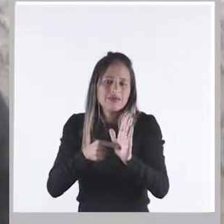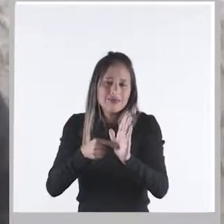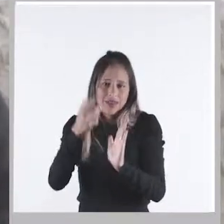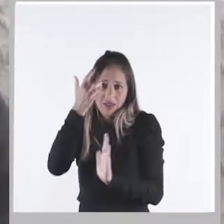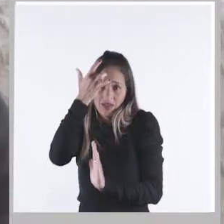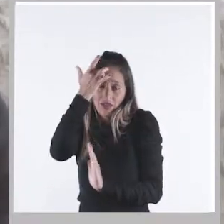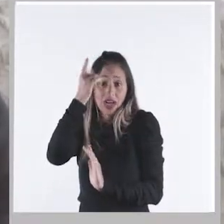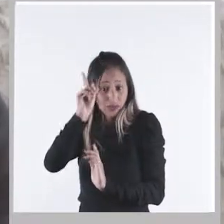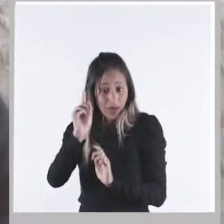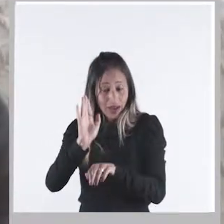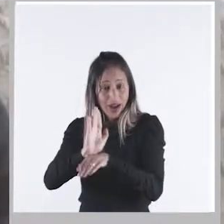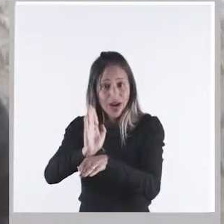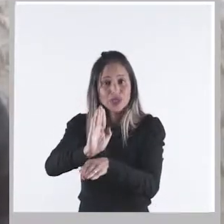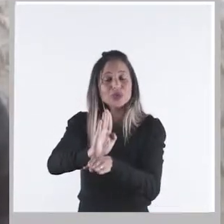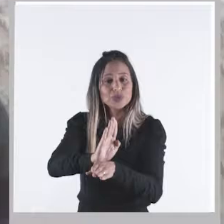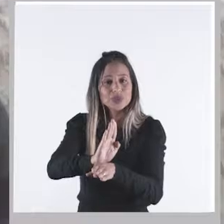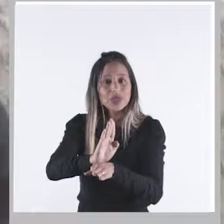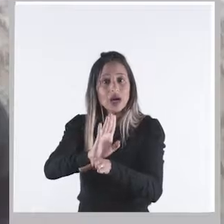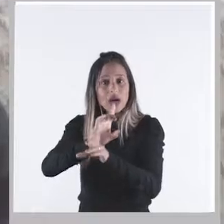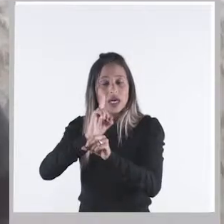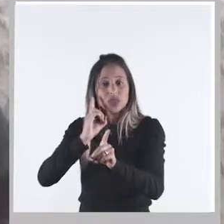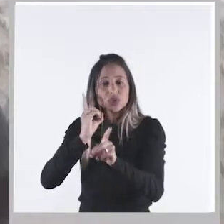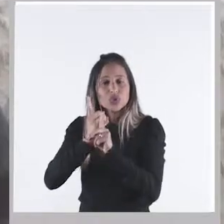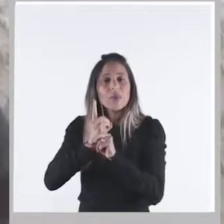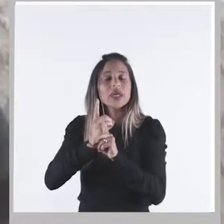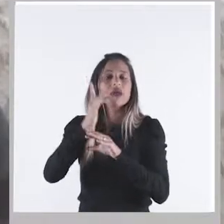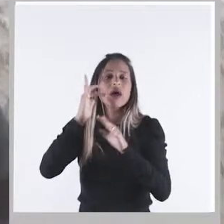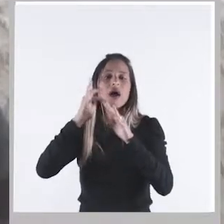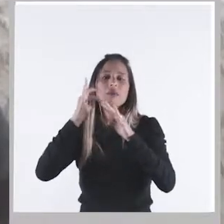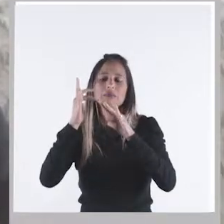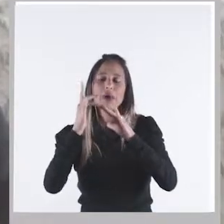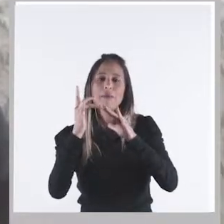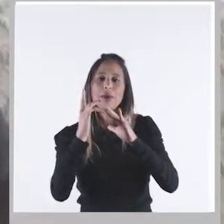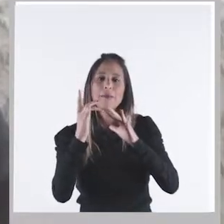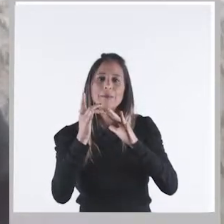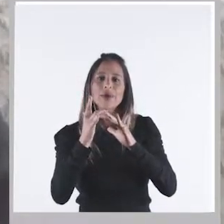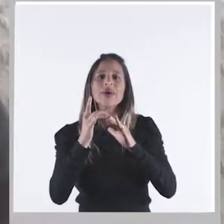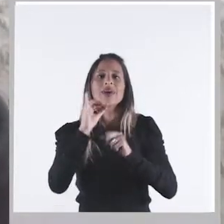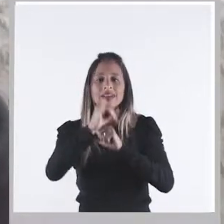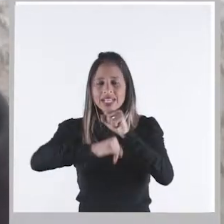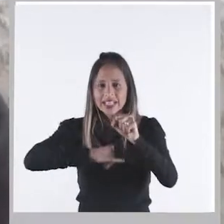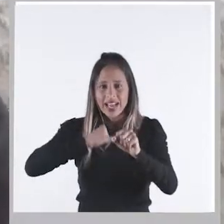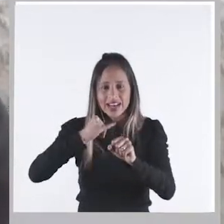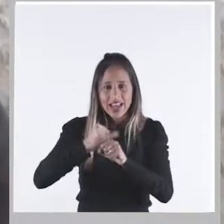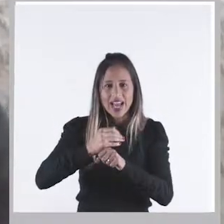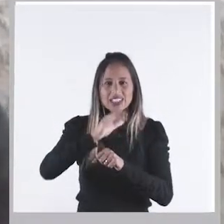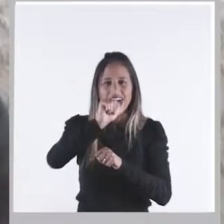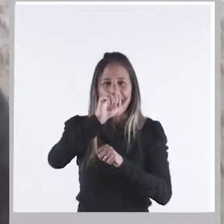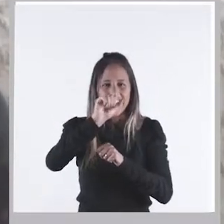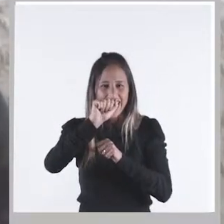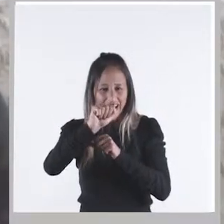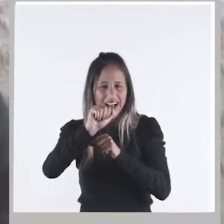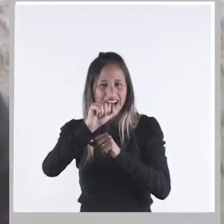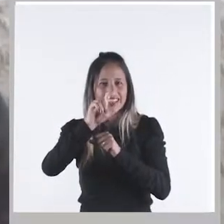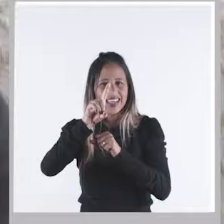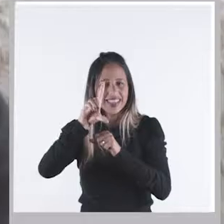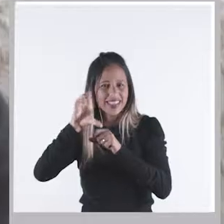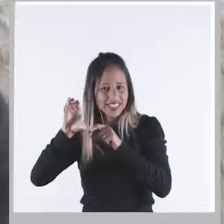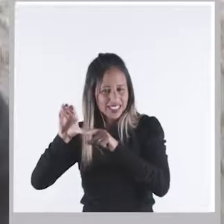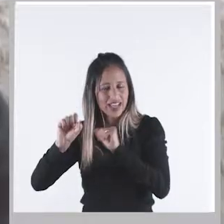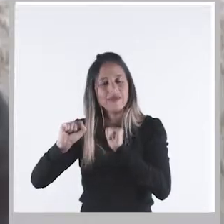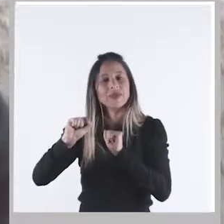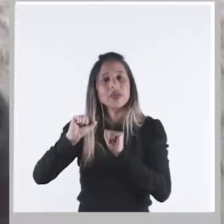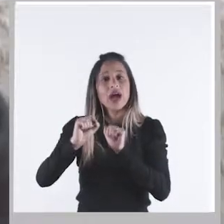E a gente acabou se descobrindo nas redes sociais, a gente se adicionou e a gente sempre conversou. E quando ela